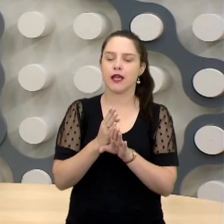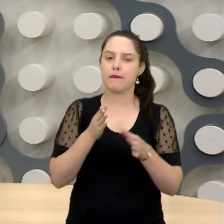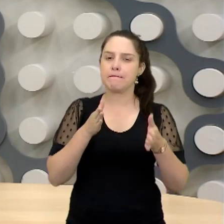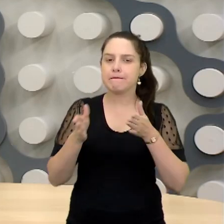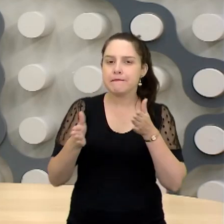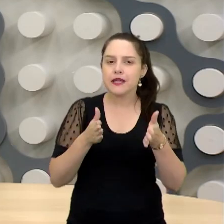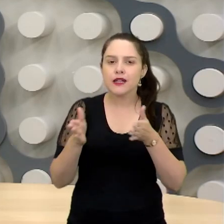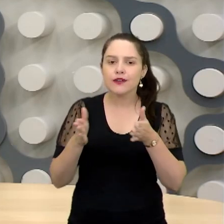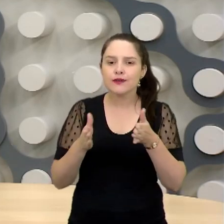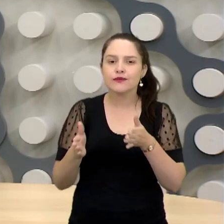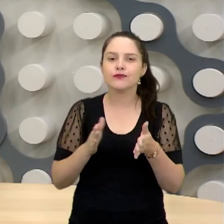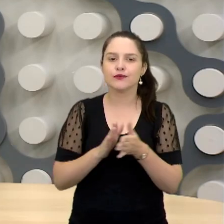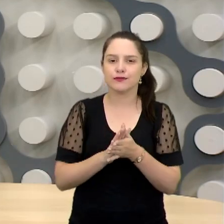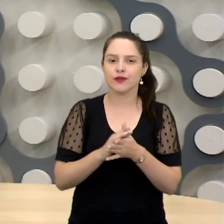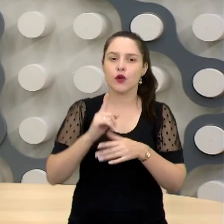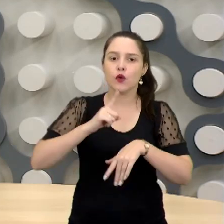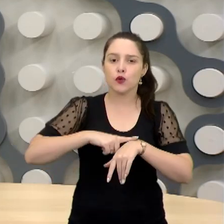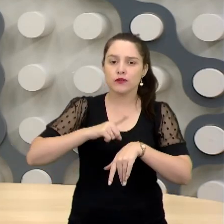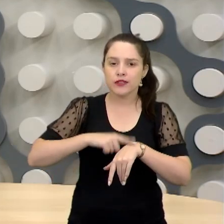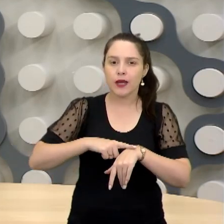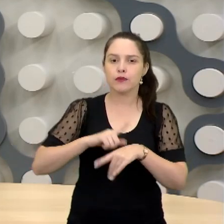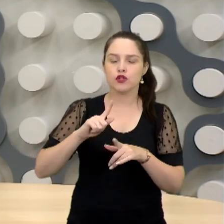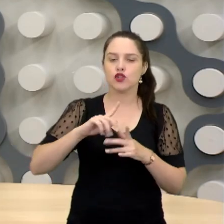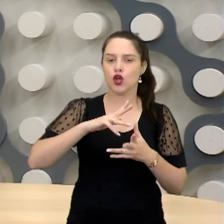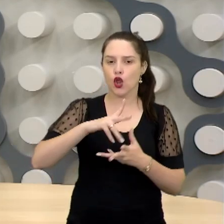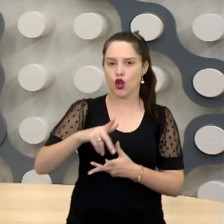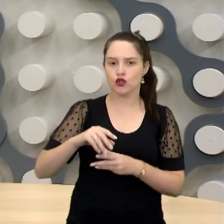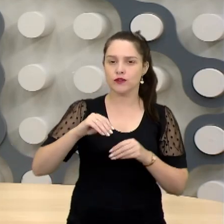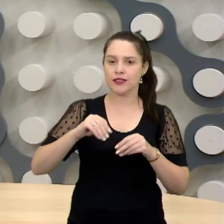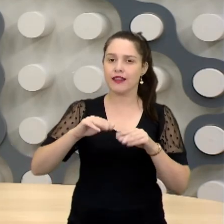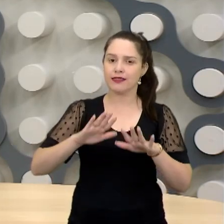né, entendimento aí do tempo cronológico da Terra. Por isso que ele